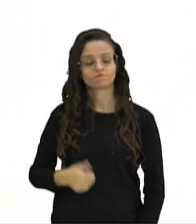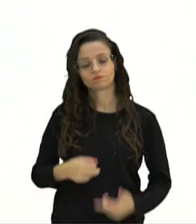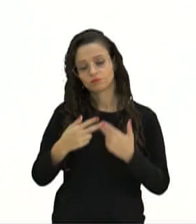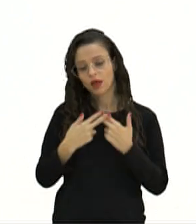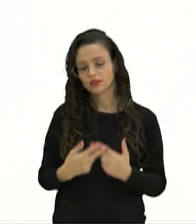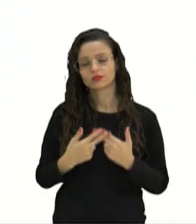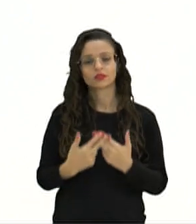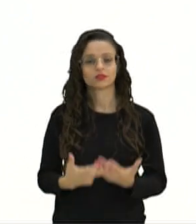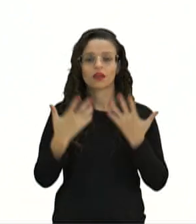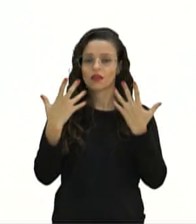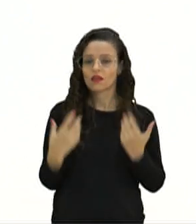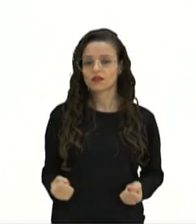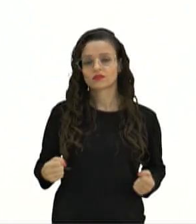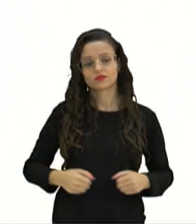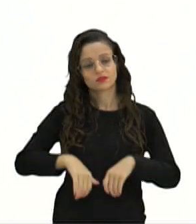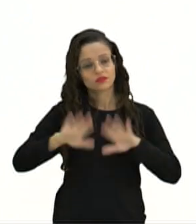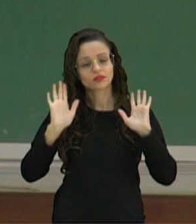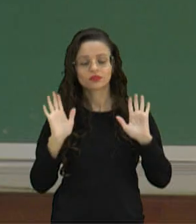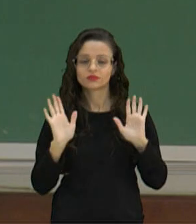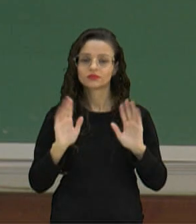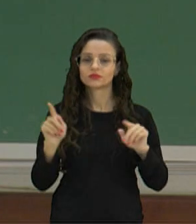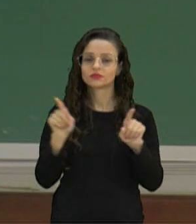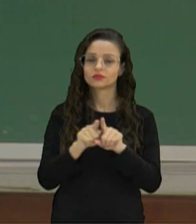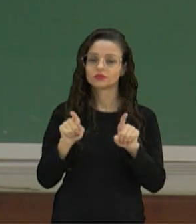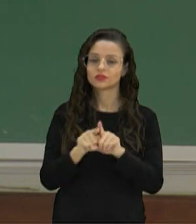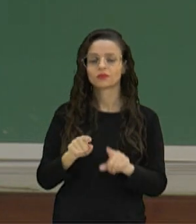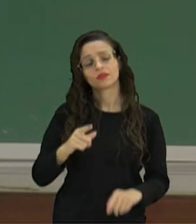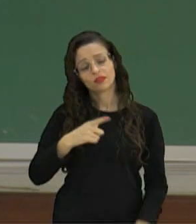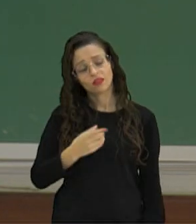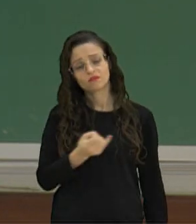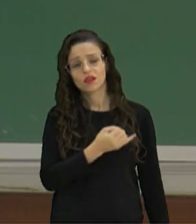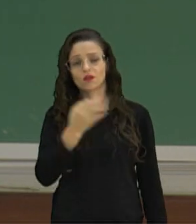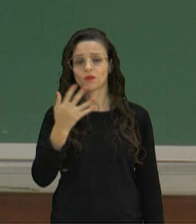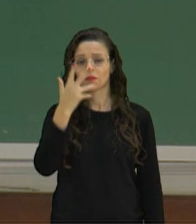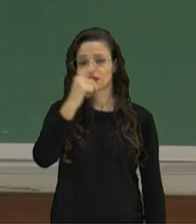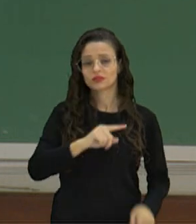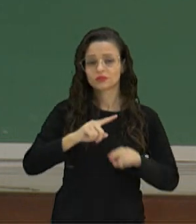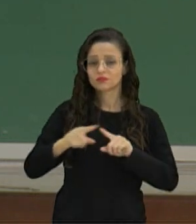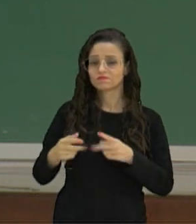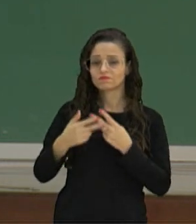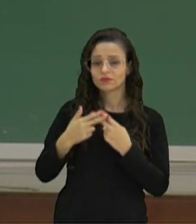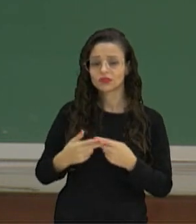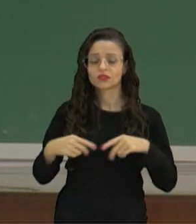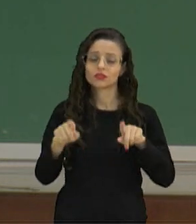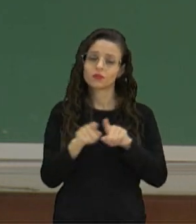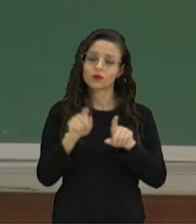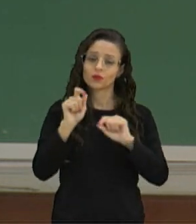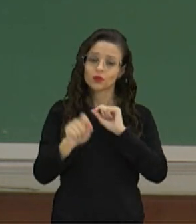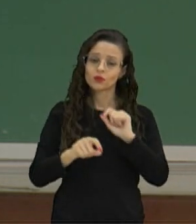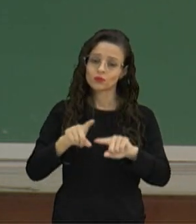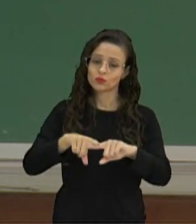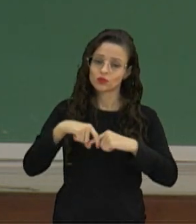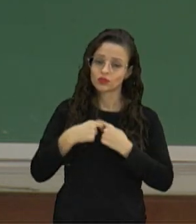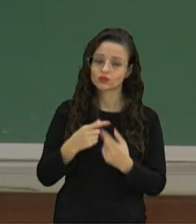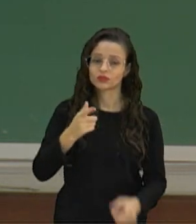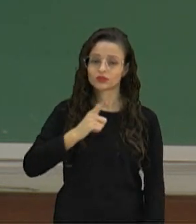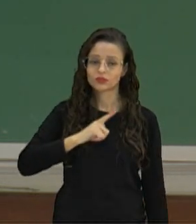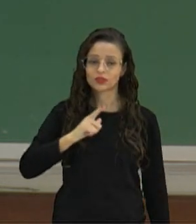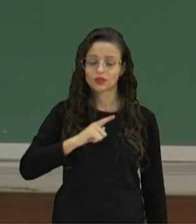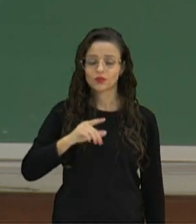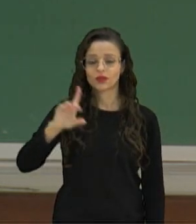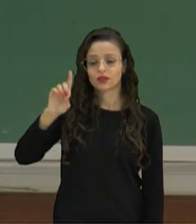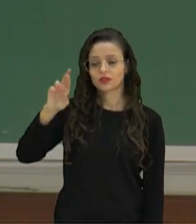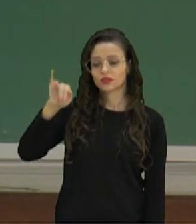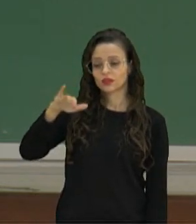sofrimentos, com seus dramas, mas também com as suas belezas, né? E por isso que nós vamos encontrar lá no